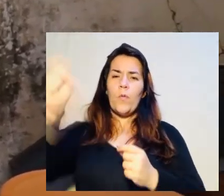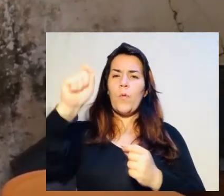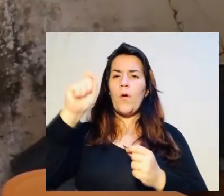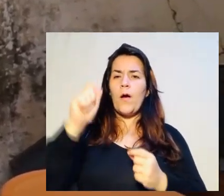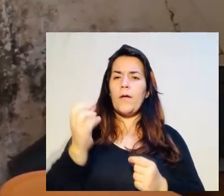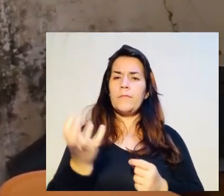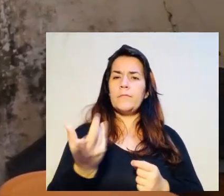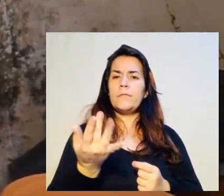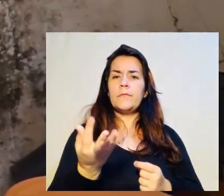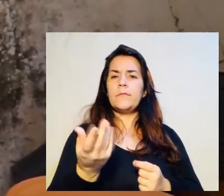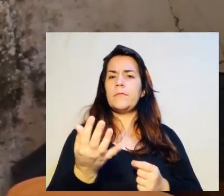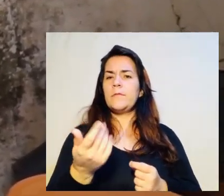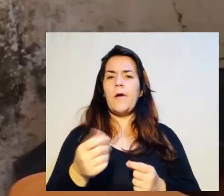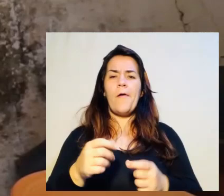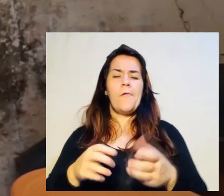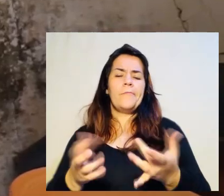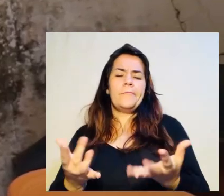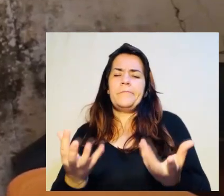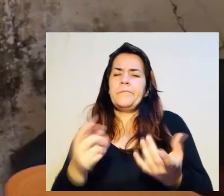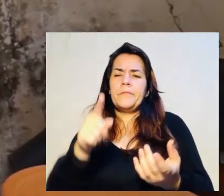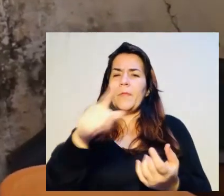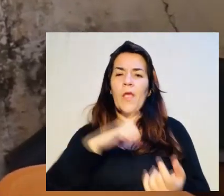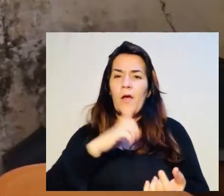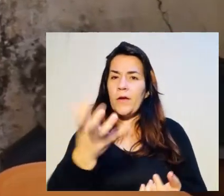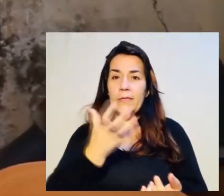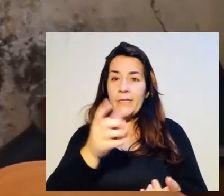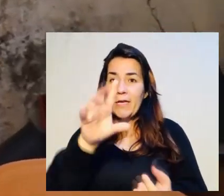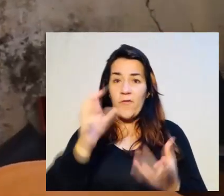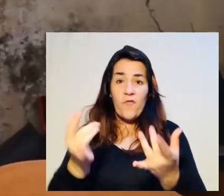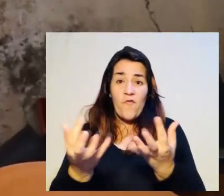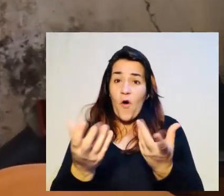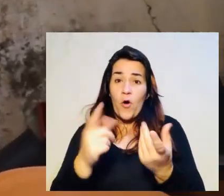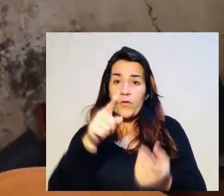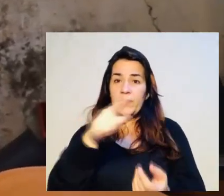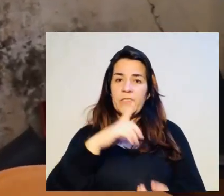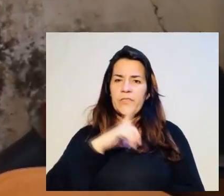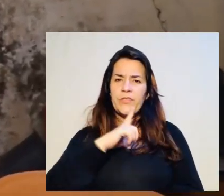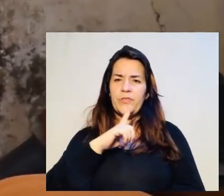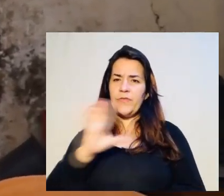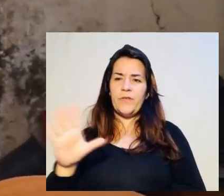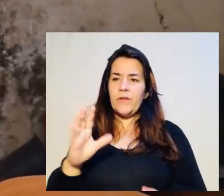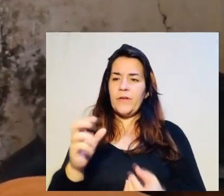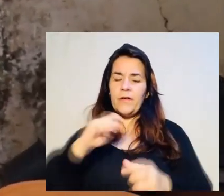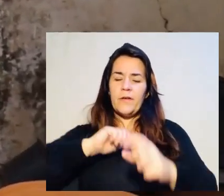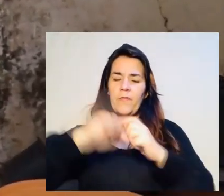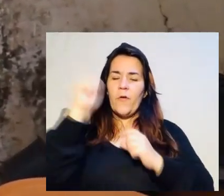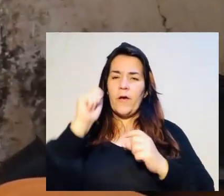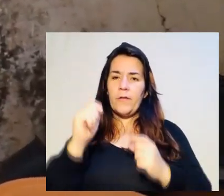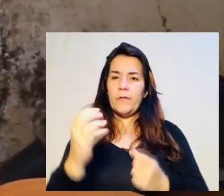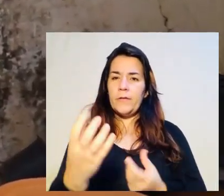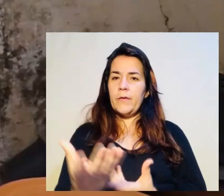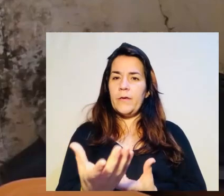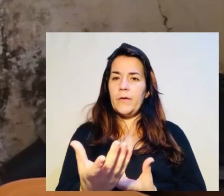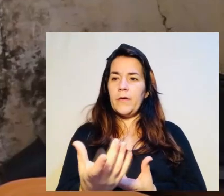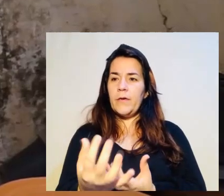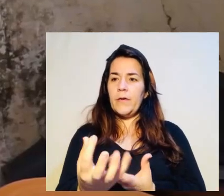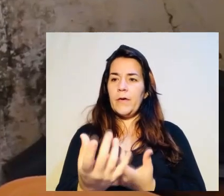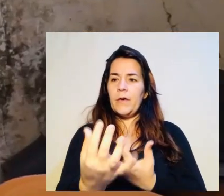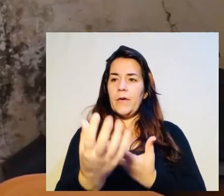o fósforo, o isqueiro, fogão, forno a lenha, o que você quiser, o fogo que você tiver, e acende